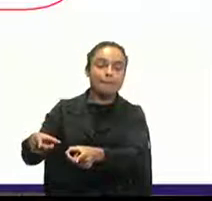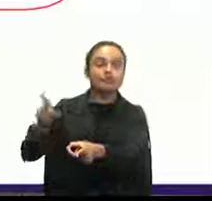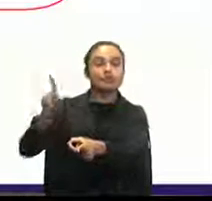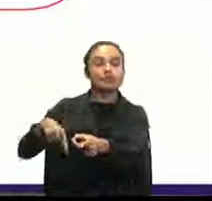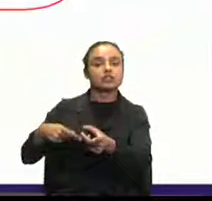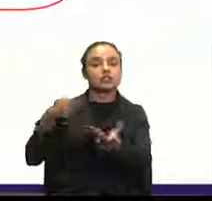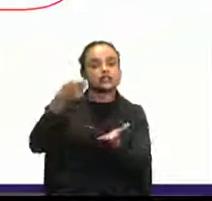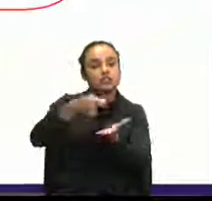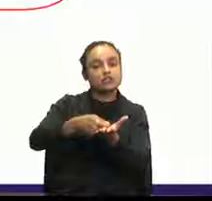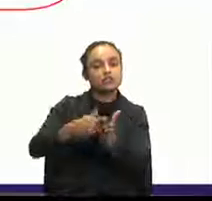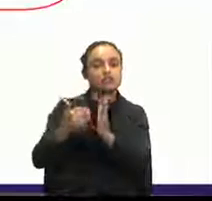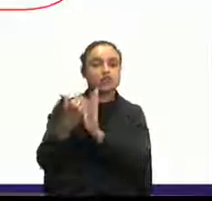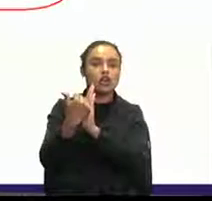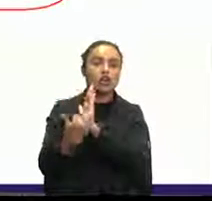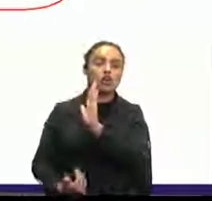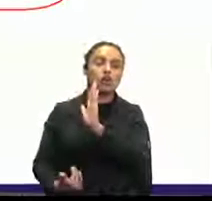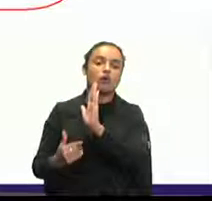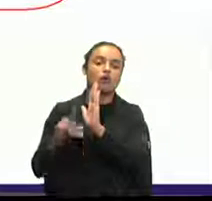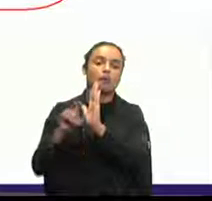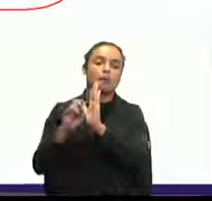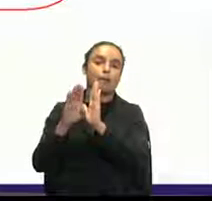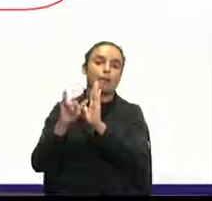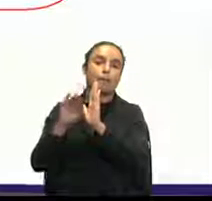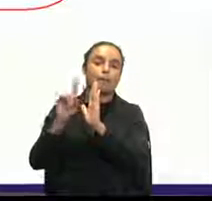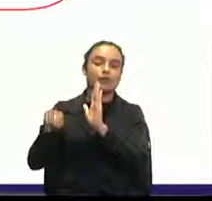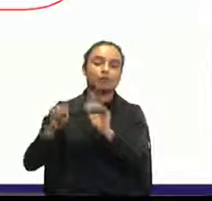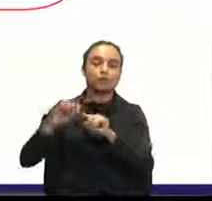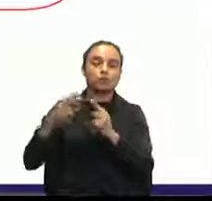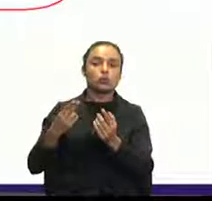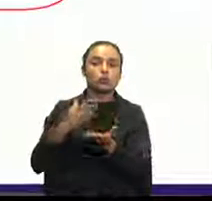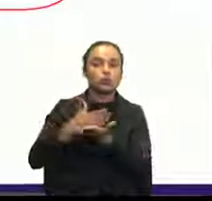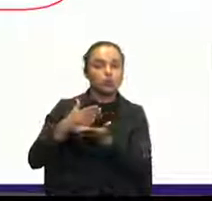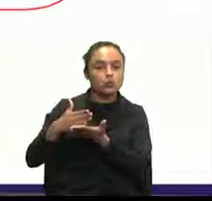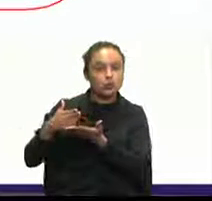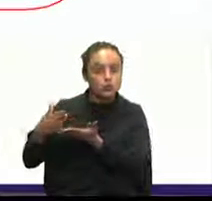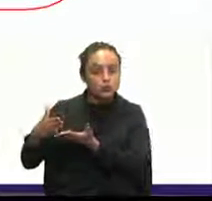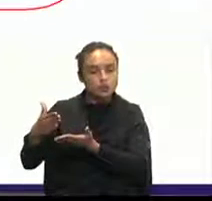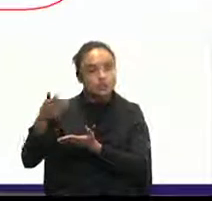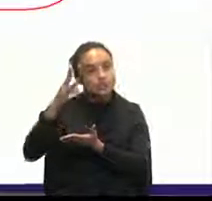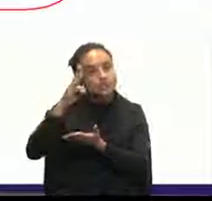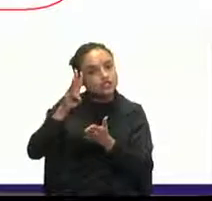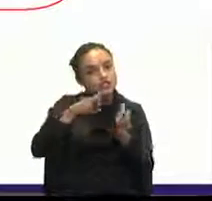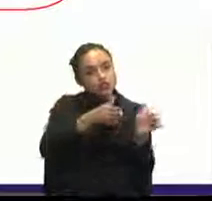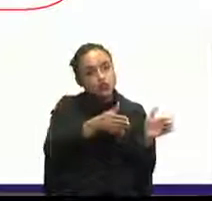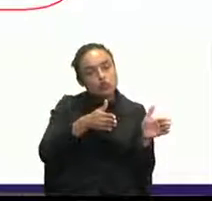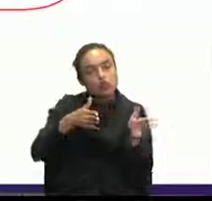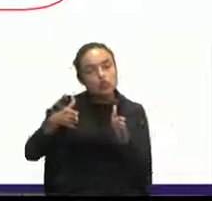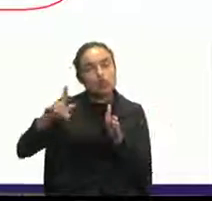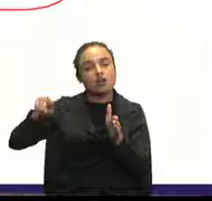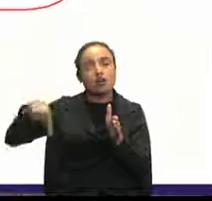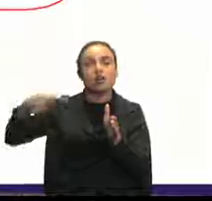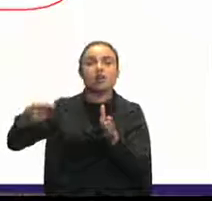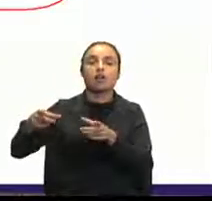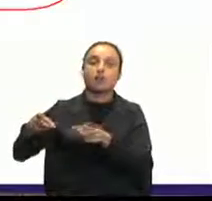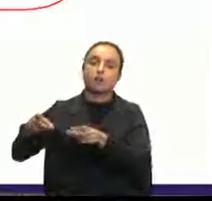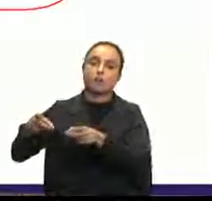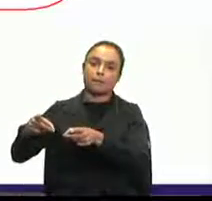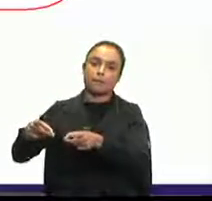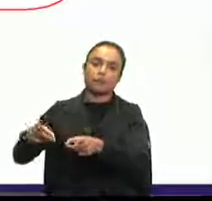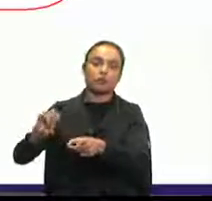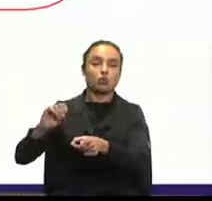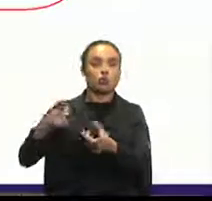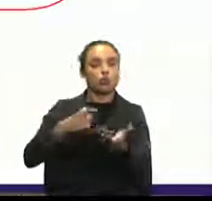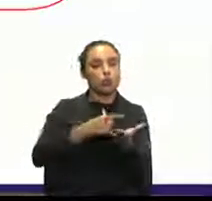debitados para compra ou creditados para venda três dias úteis após a operação